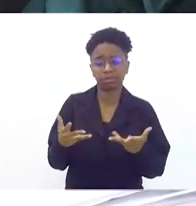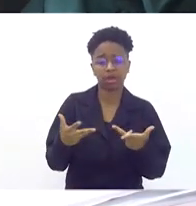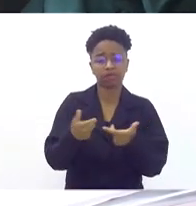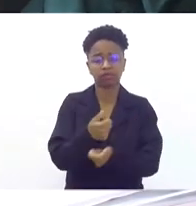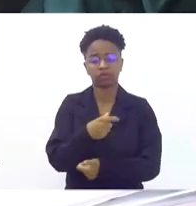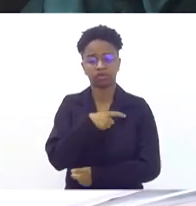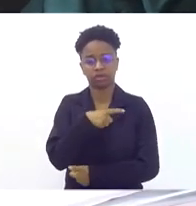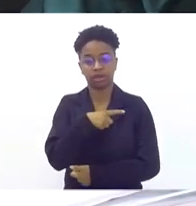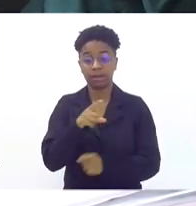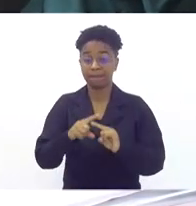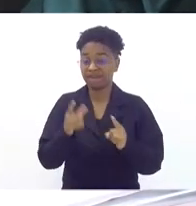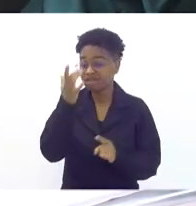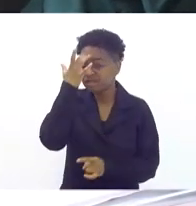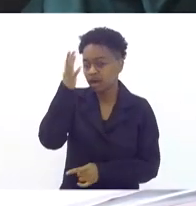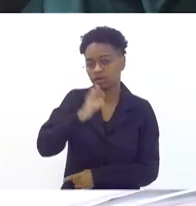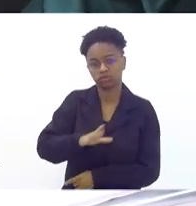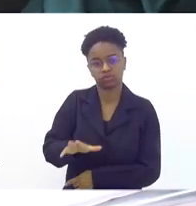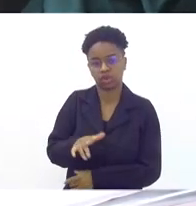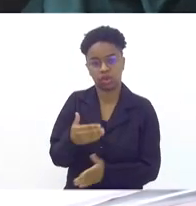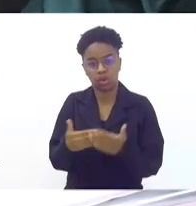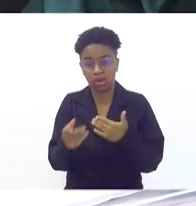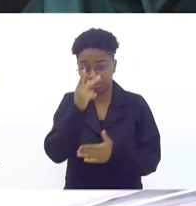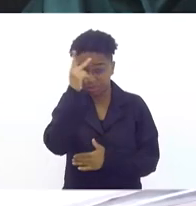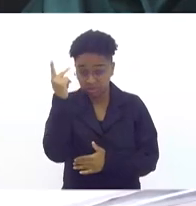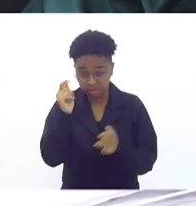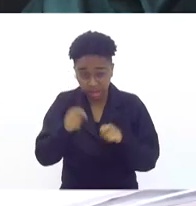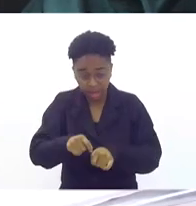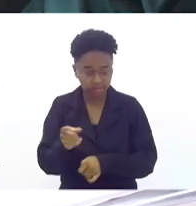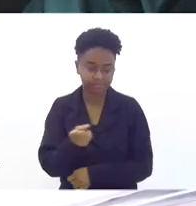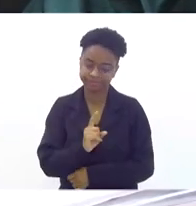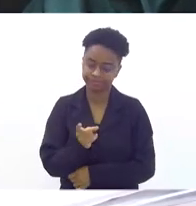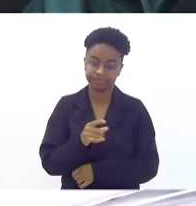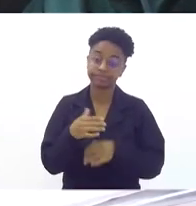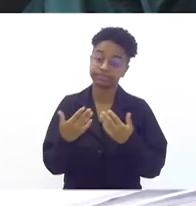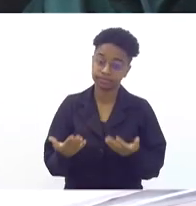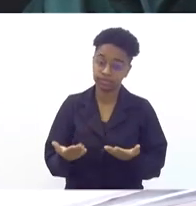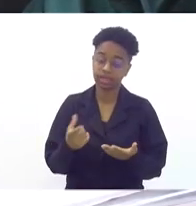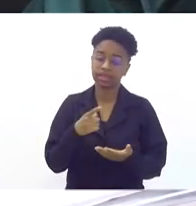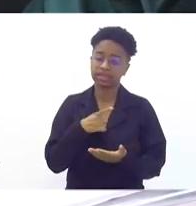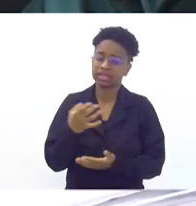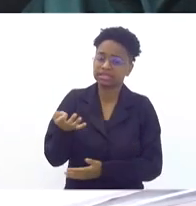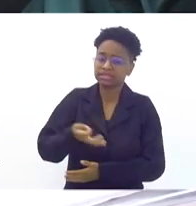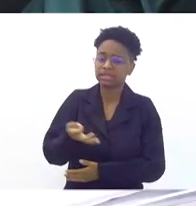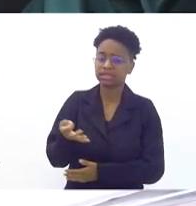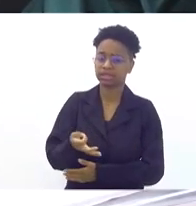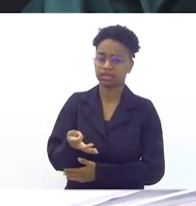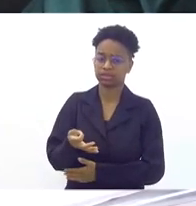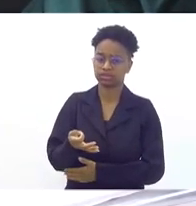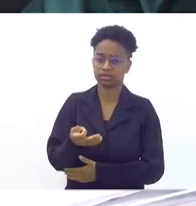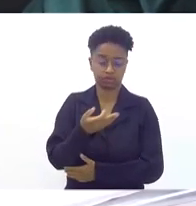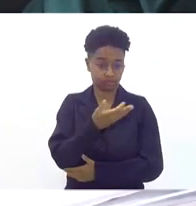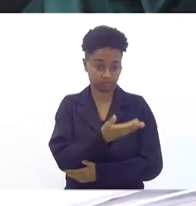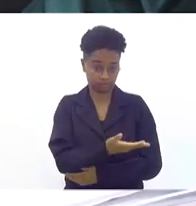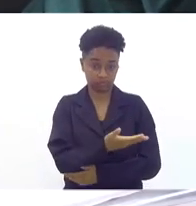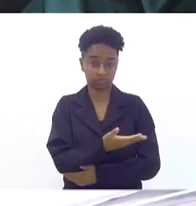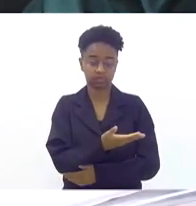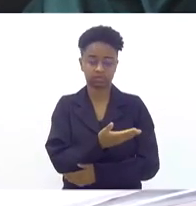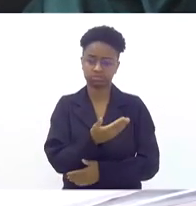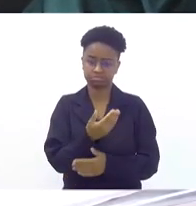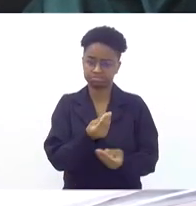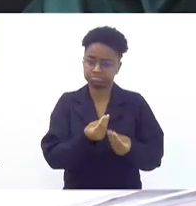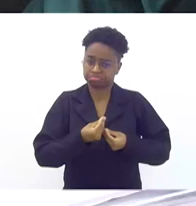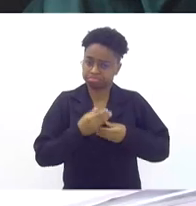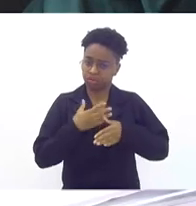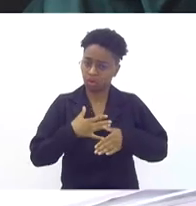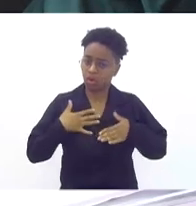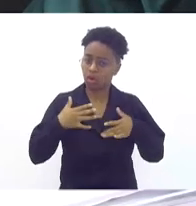e não é fácil não é qualquer um que chega a gente sabe né então tenho certeza que o senhor não só nos honra